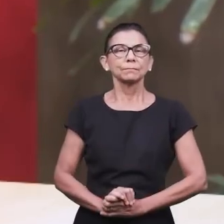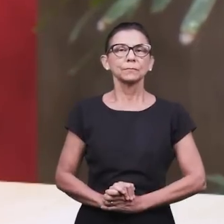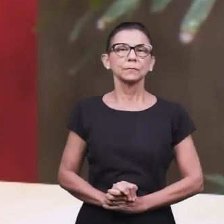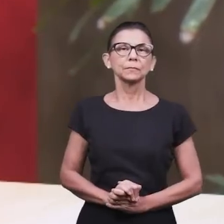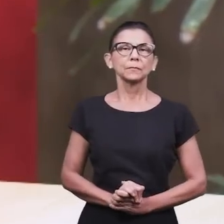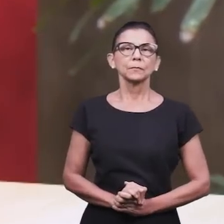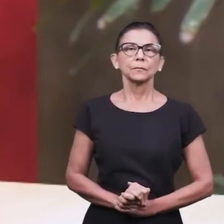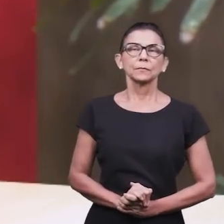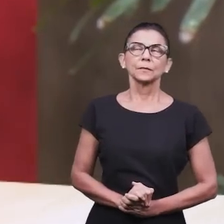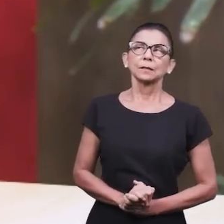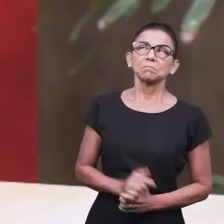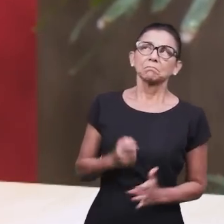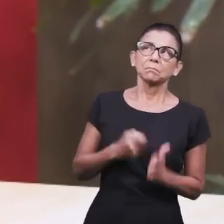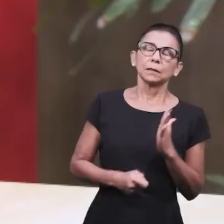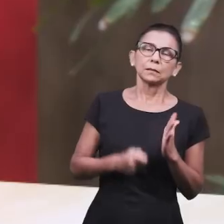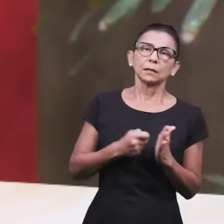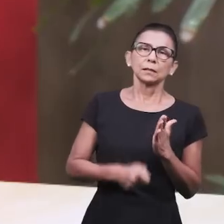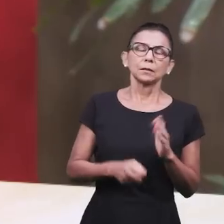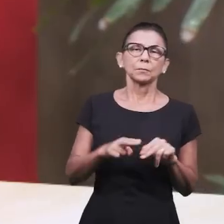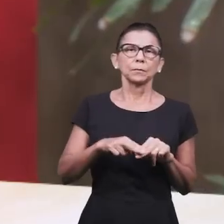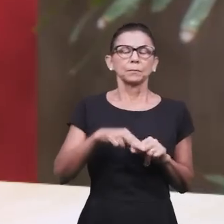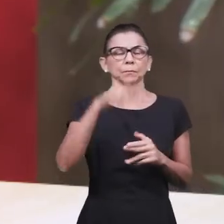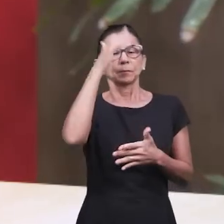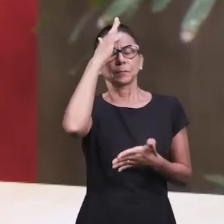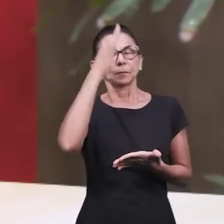Entendeu? Então, batalhar pela fé.